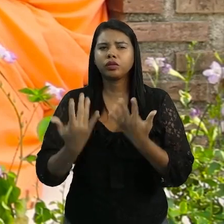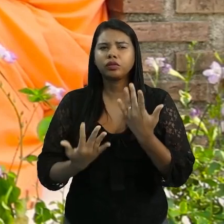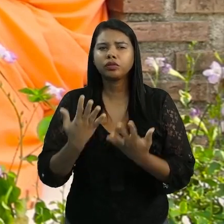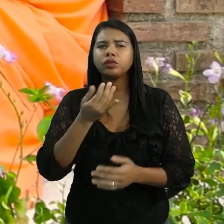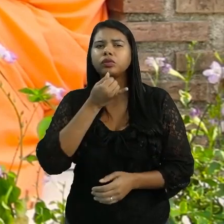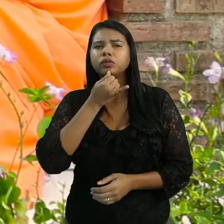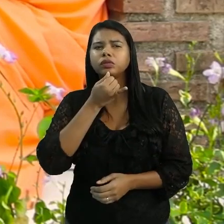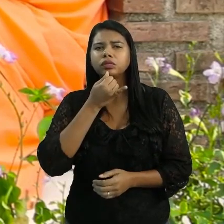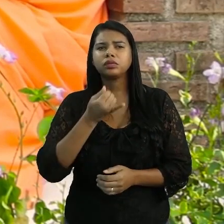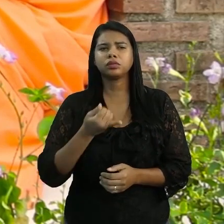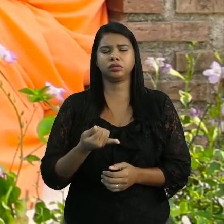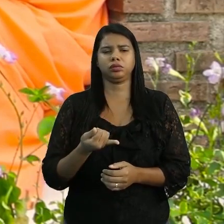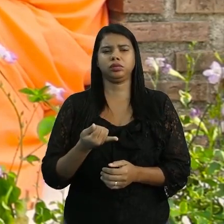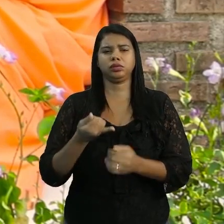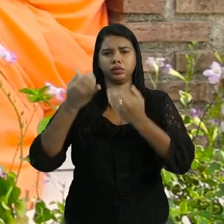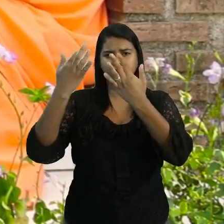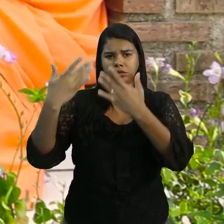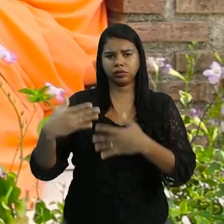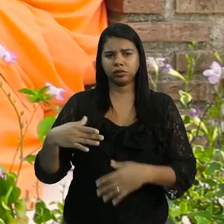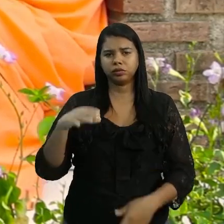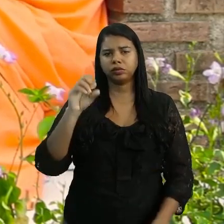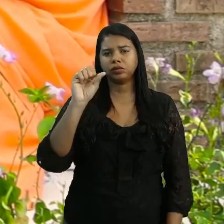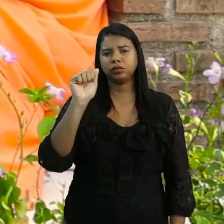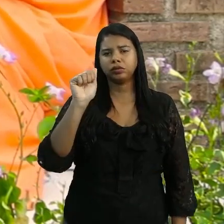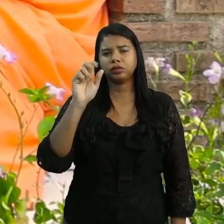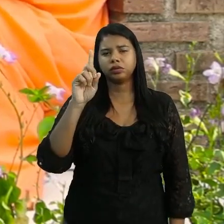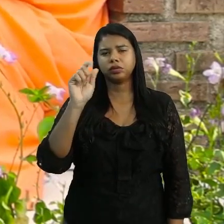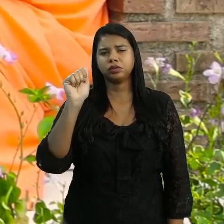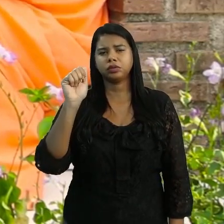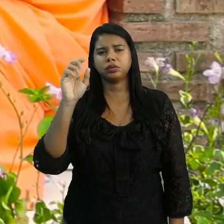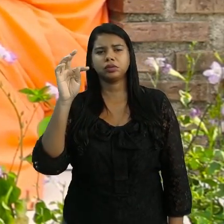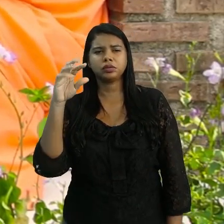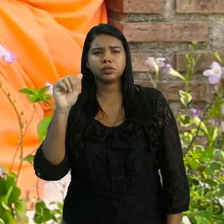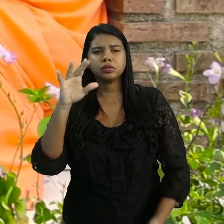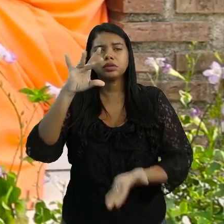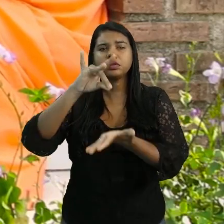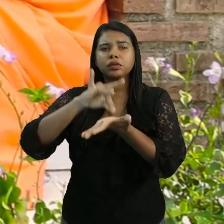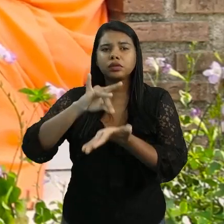palavra Sanatana significa eterno e Dharma significa